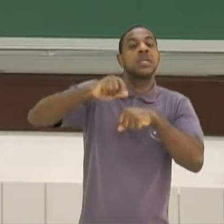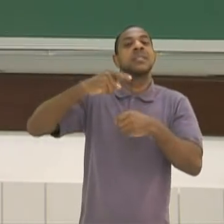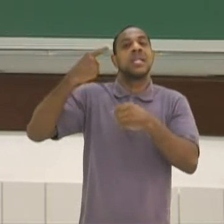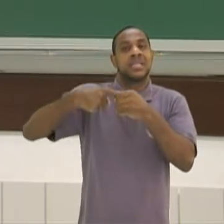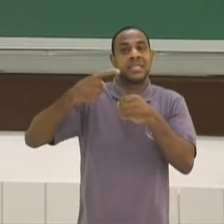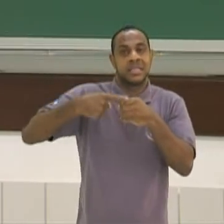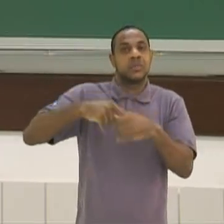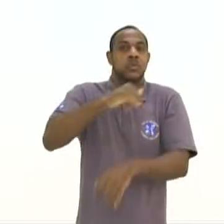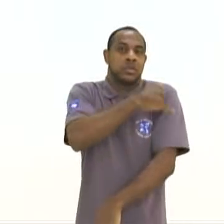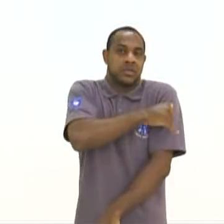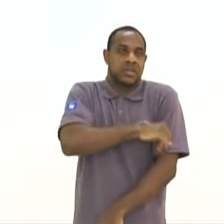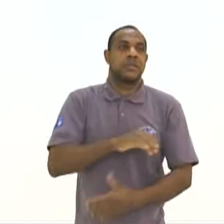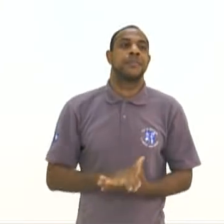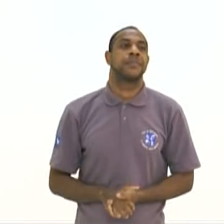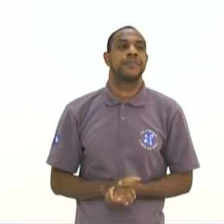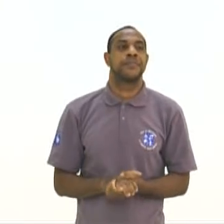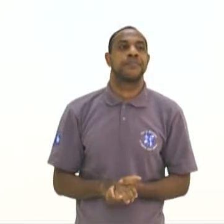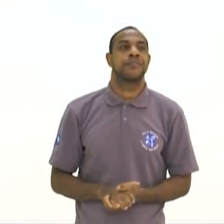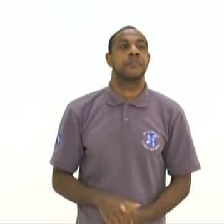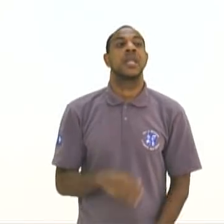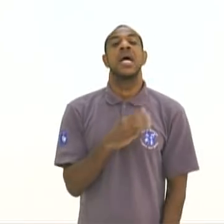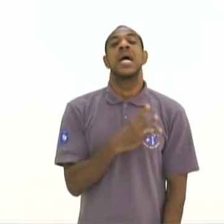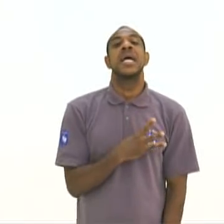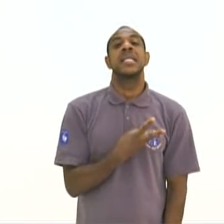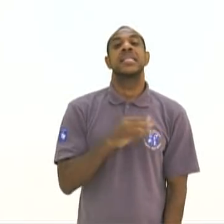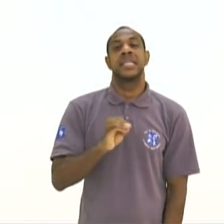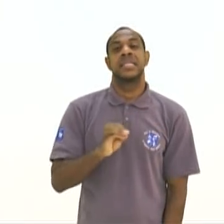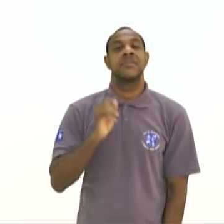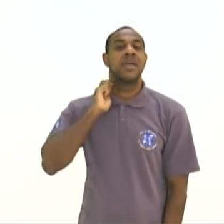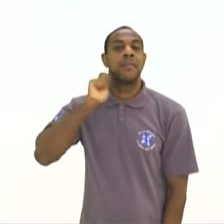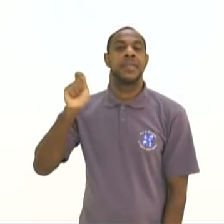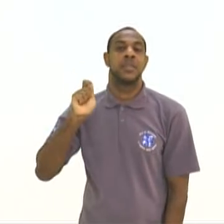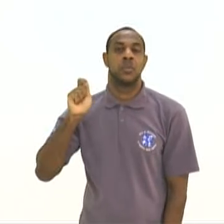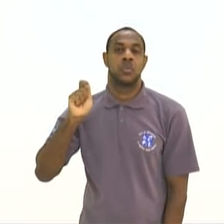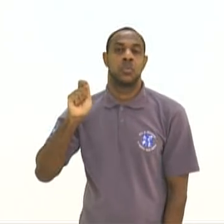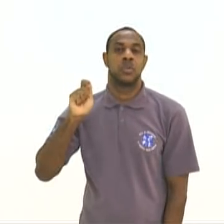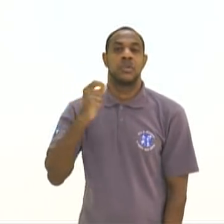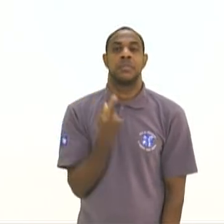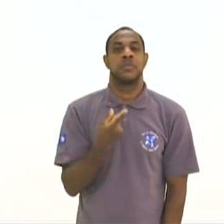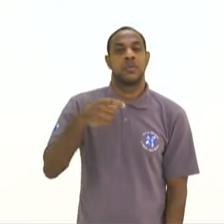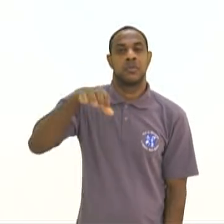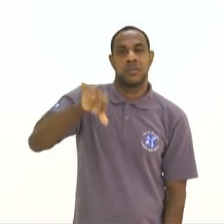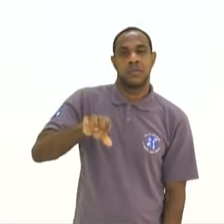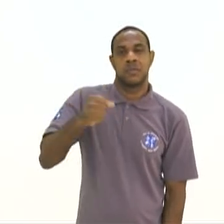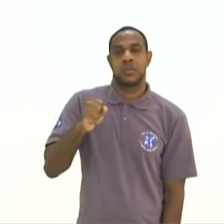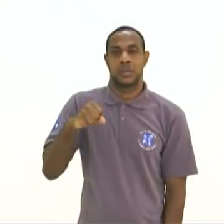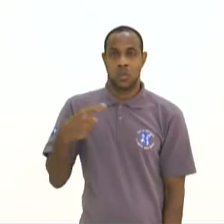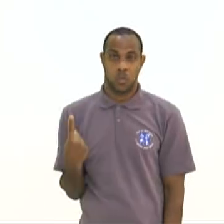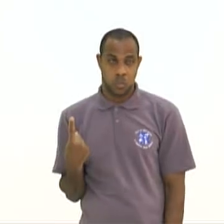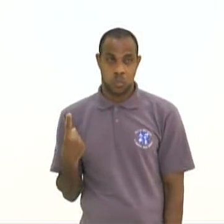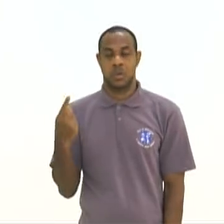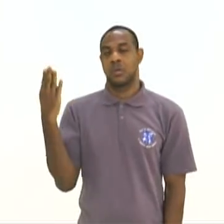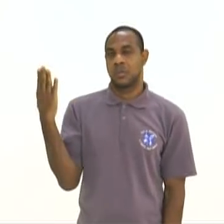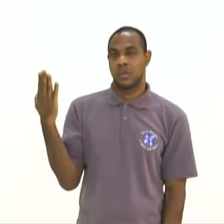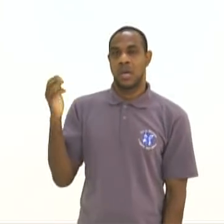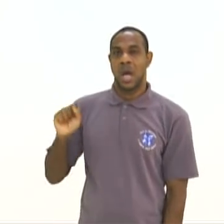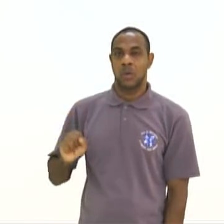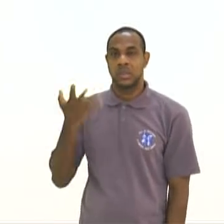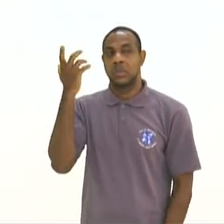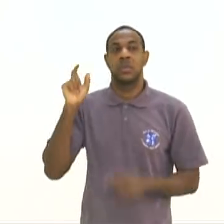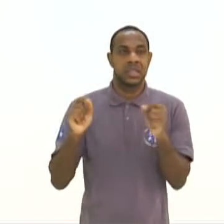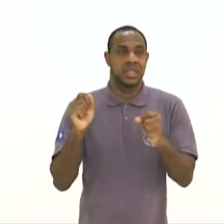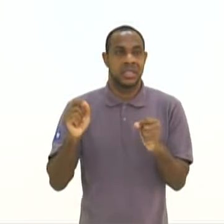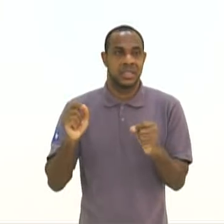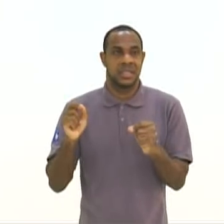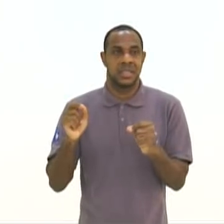Rio Centro. No dia 30 de abril de 1981, ocorreu o atentado